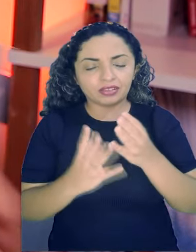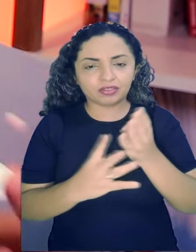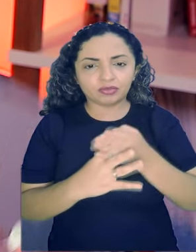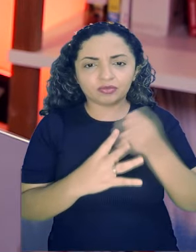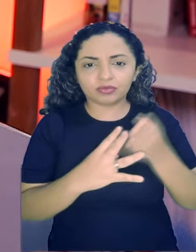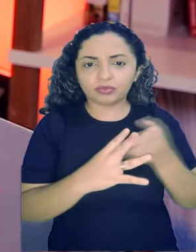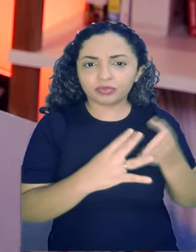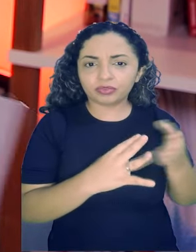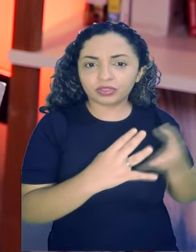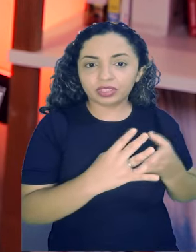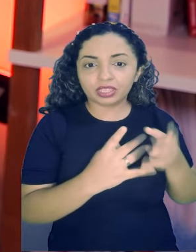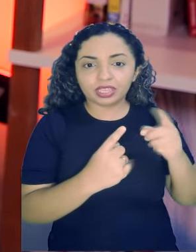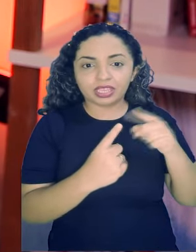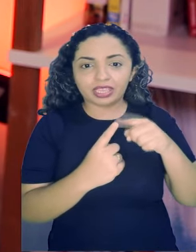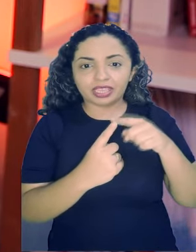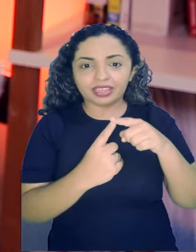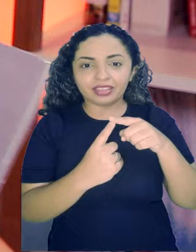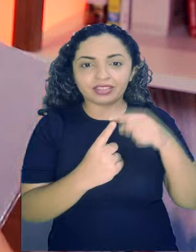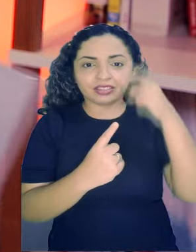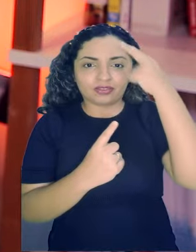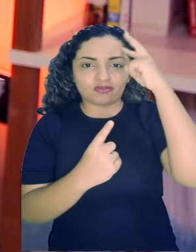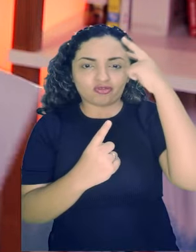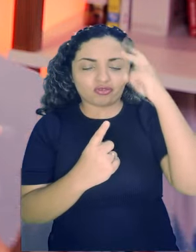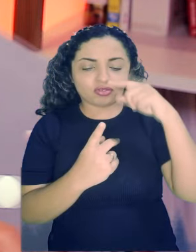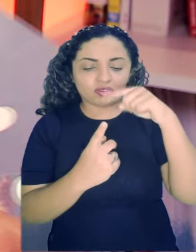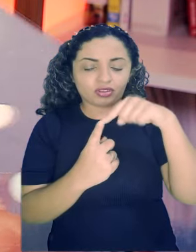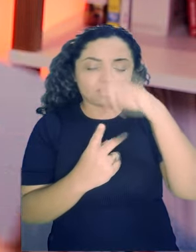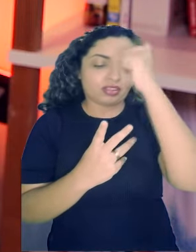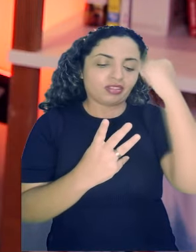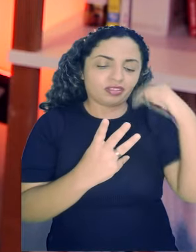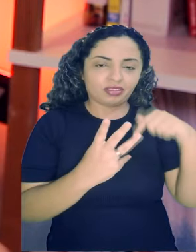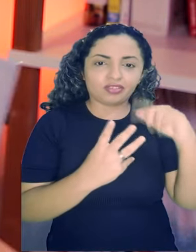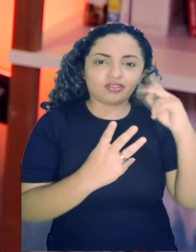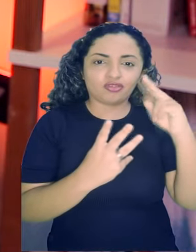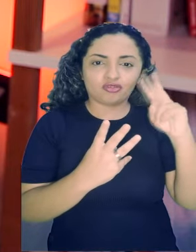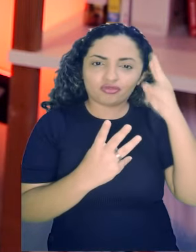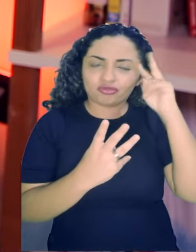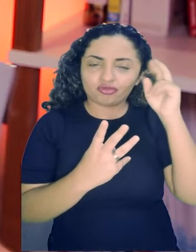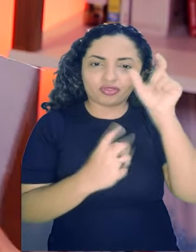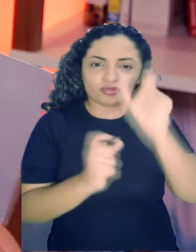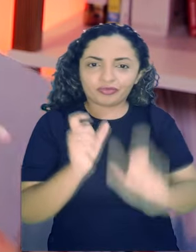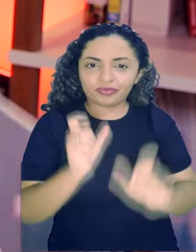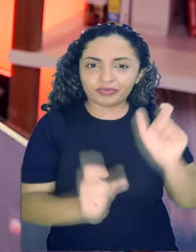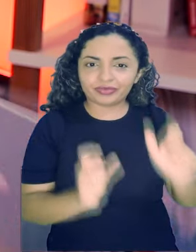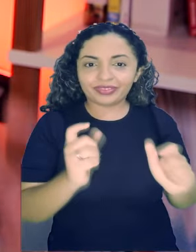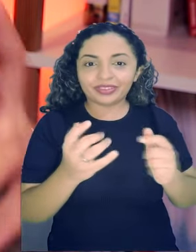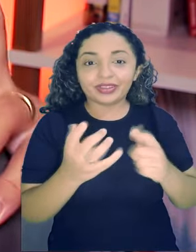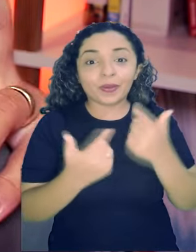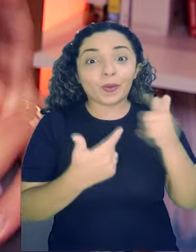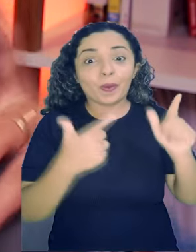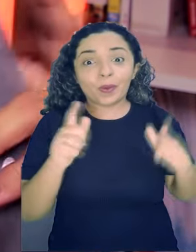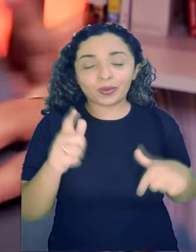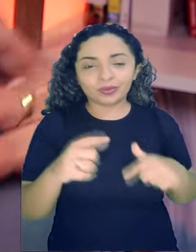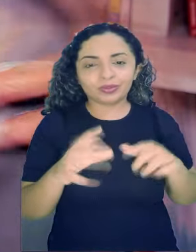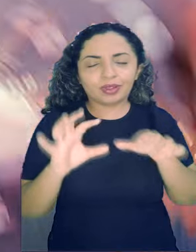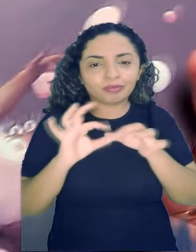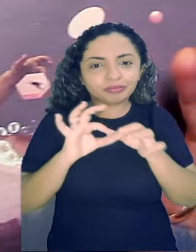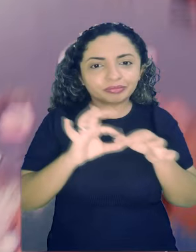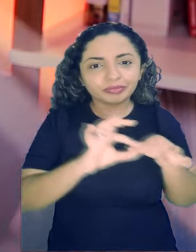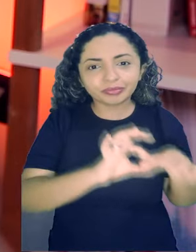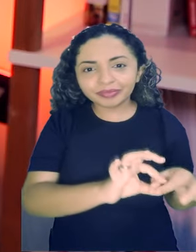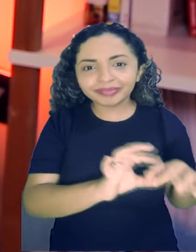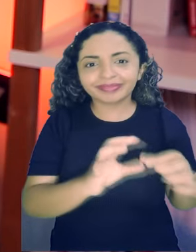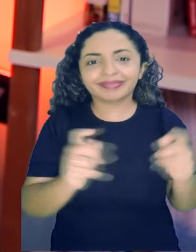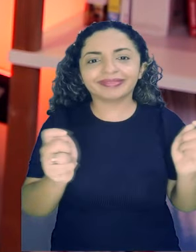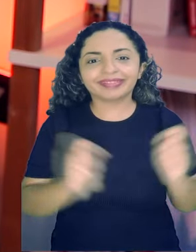que aparecem em determinadas histórias vão acabar se conectando com situações cotidianas em outros capítulos, outros